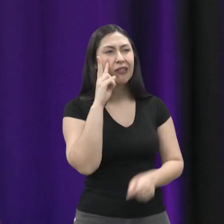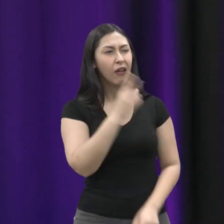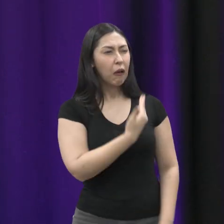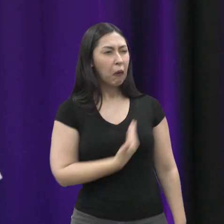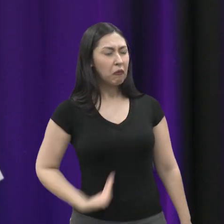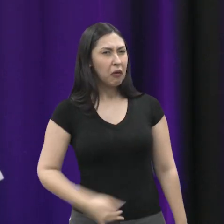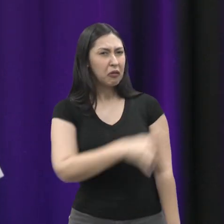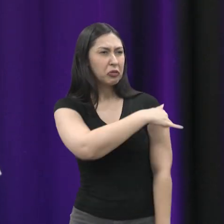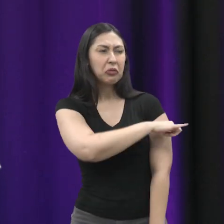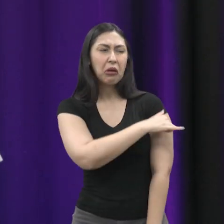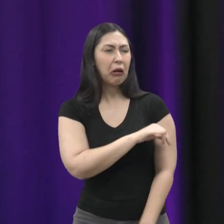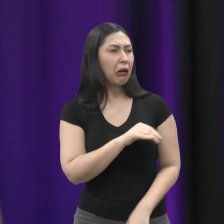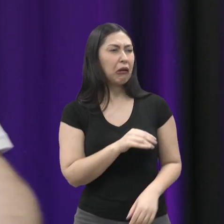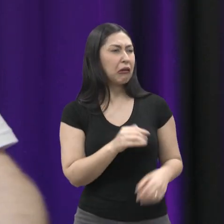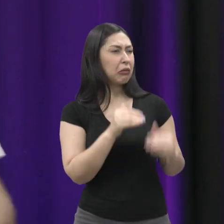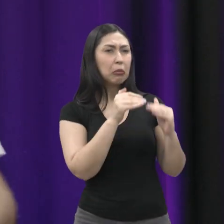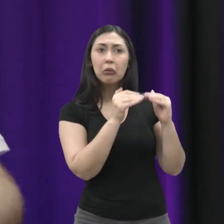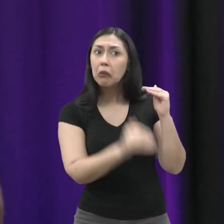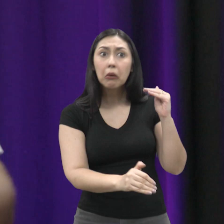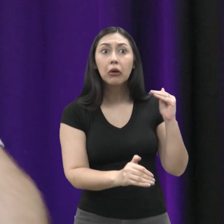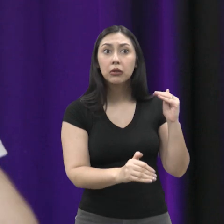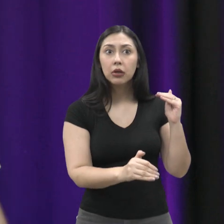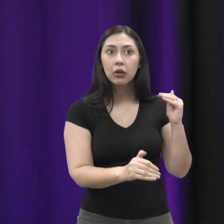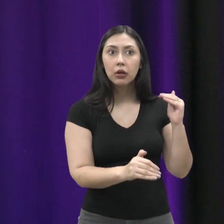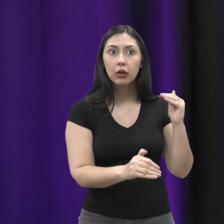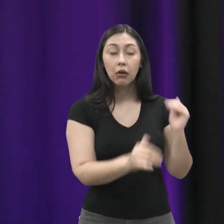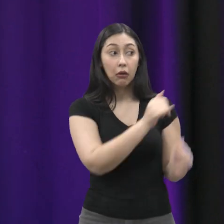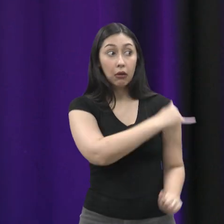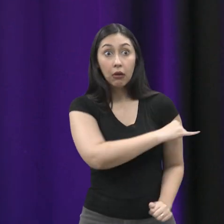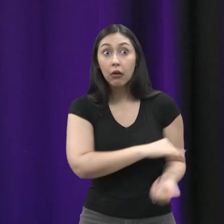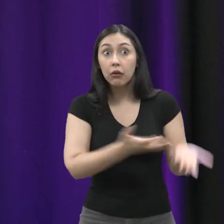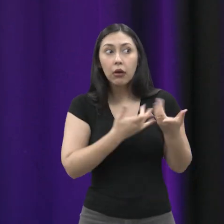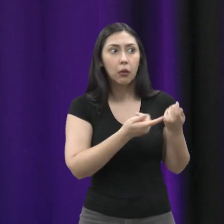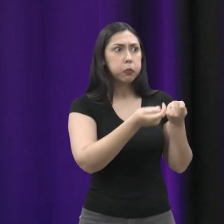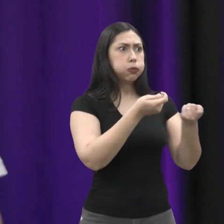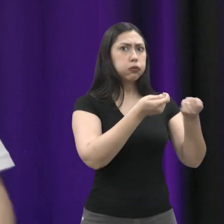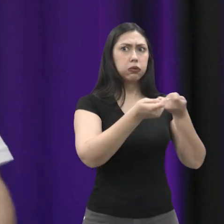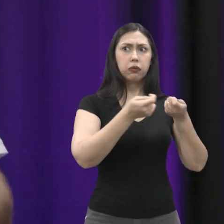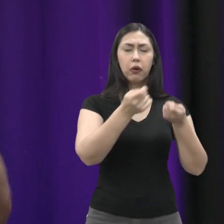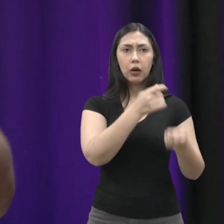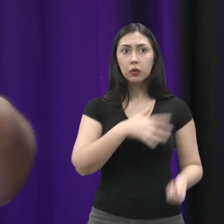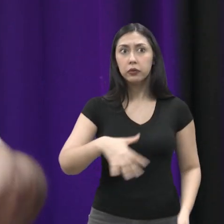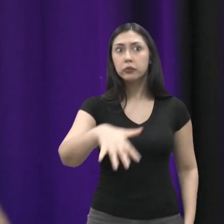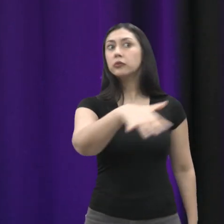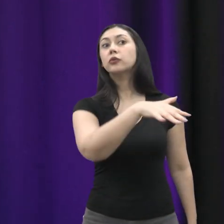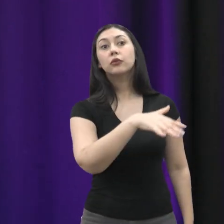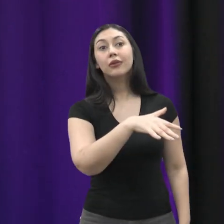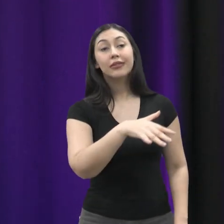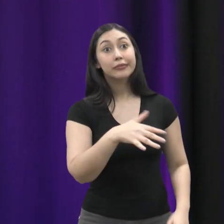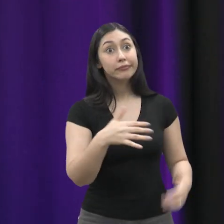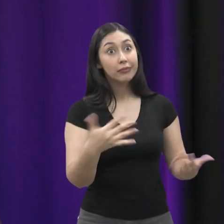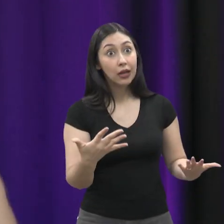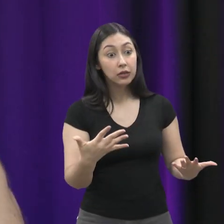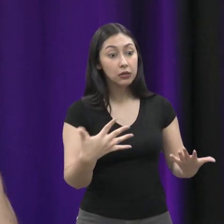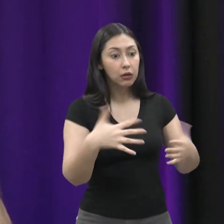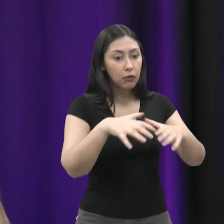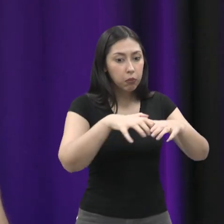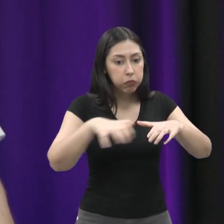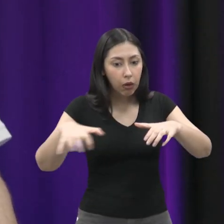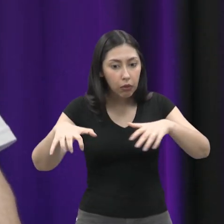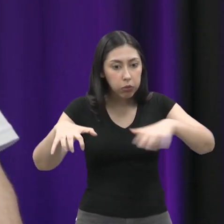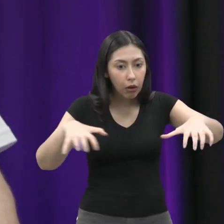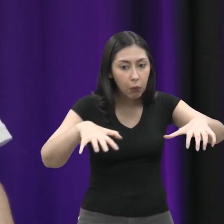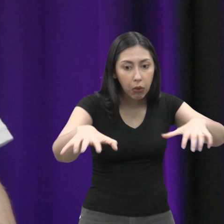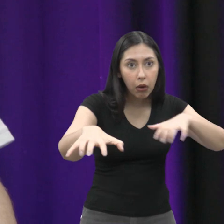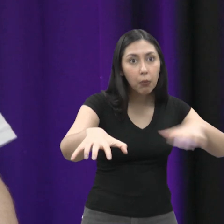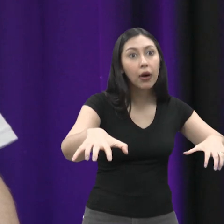que pretendia controlar o Brasil inteiro. E essa fragmentação, ela foi evitada